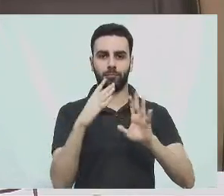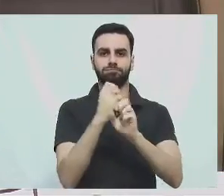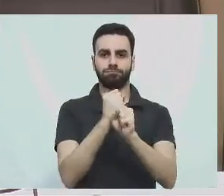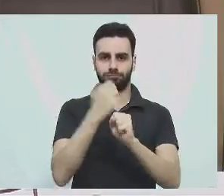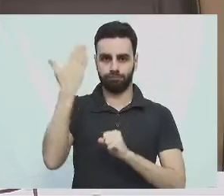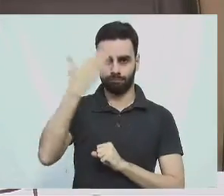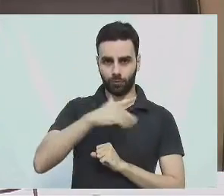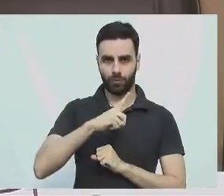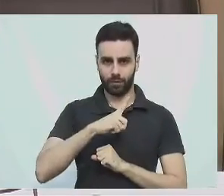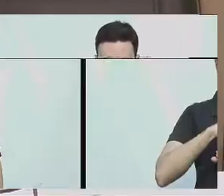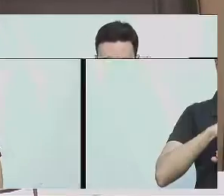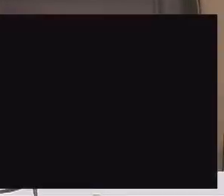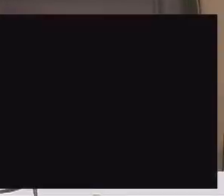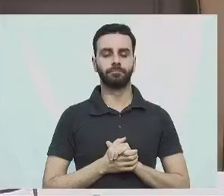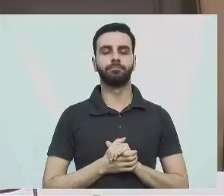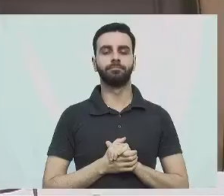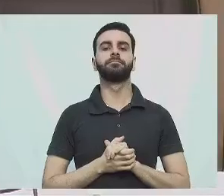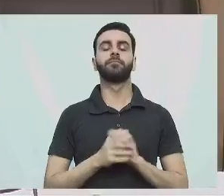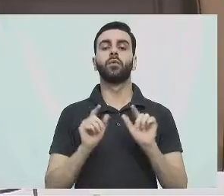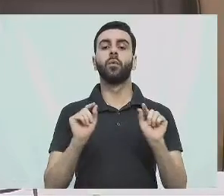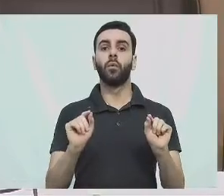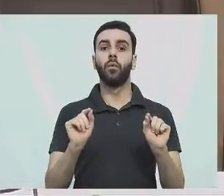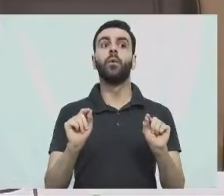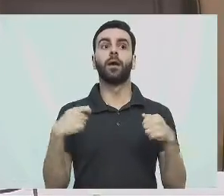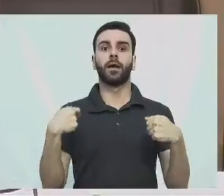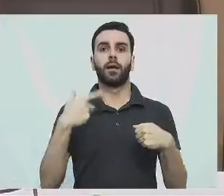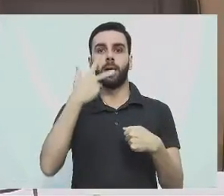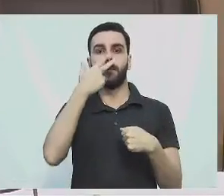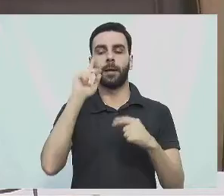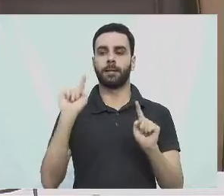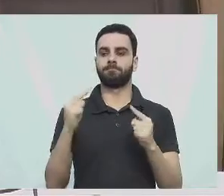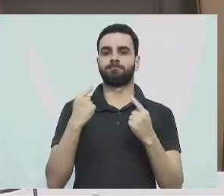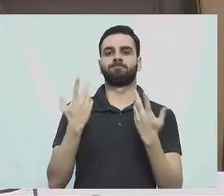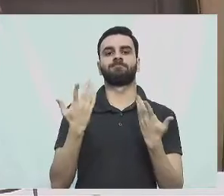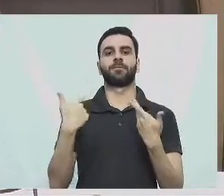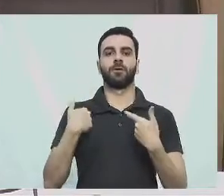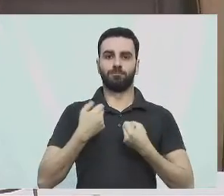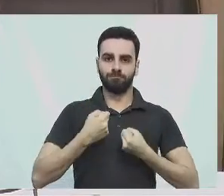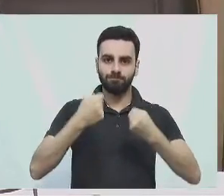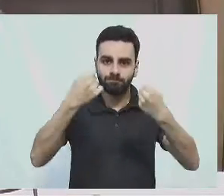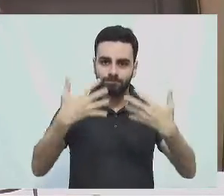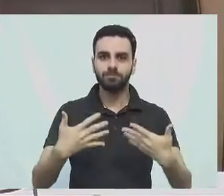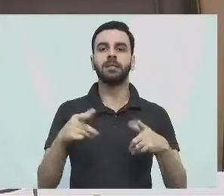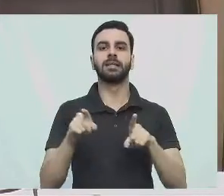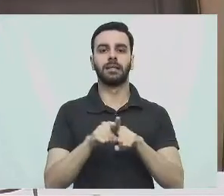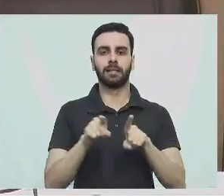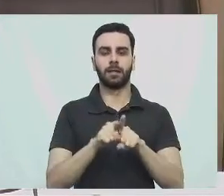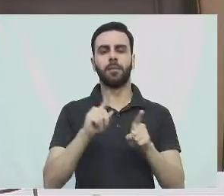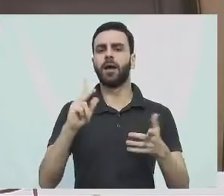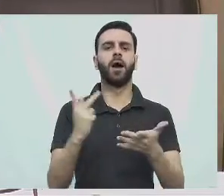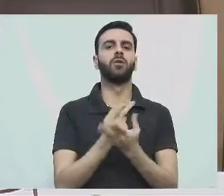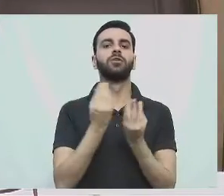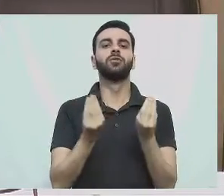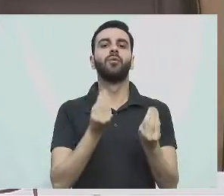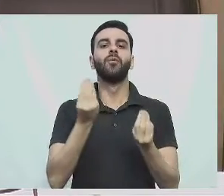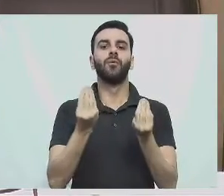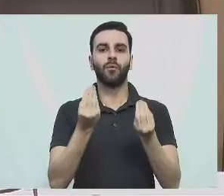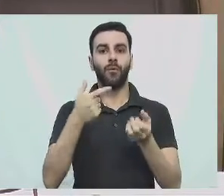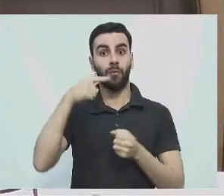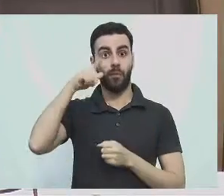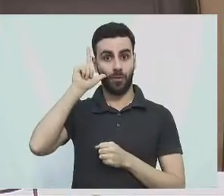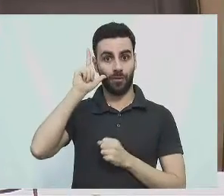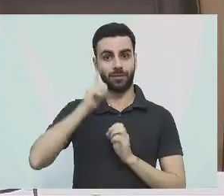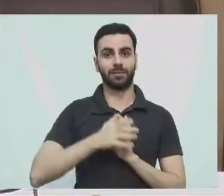e nesse contexto meio que me provoca também a levar a palavra em relação à noite de